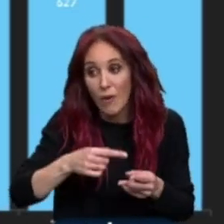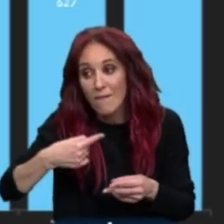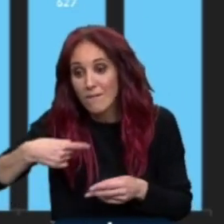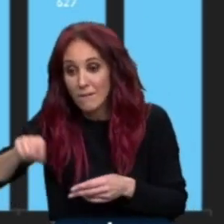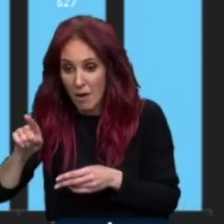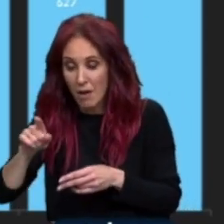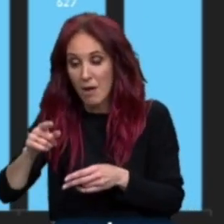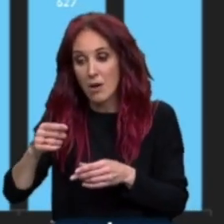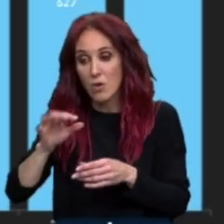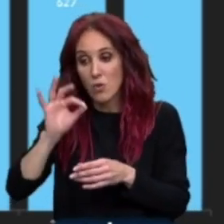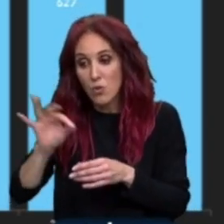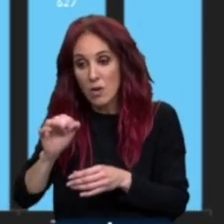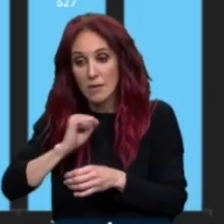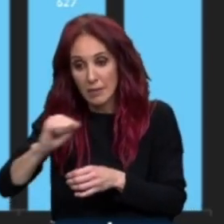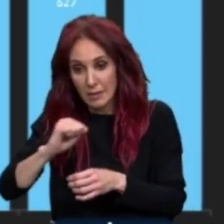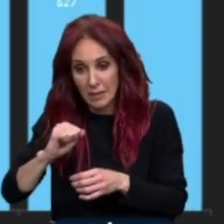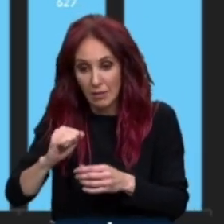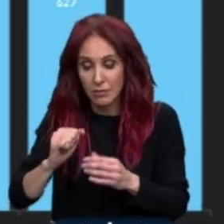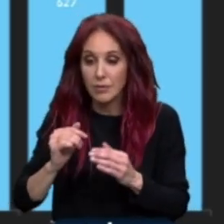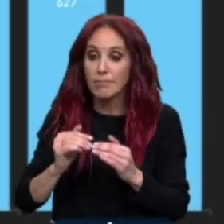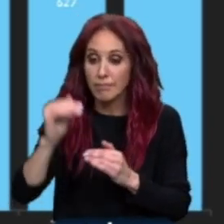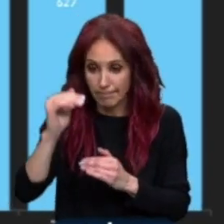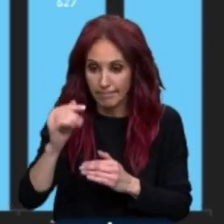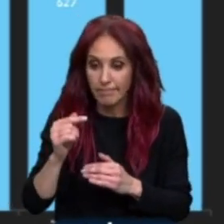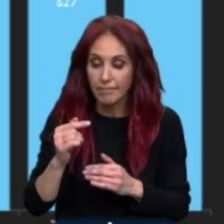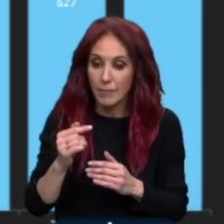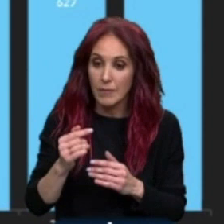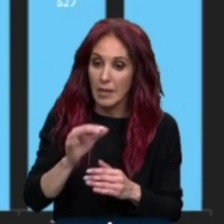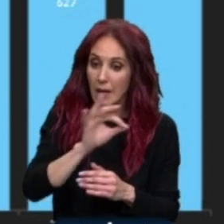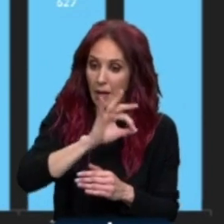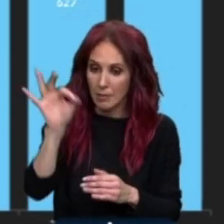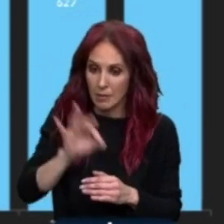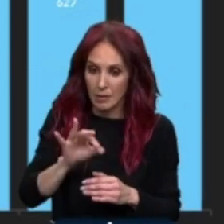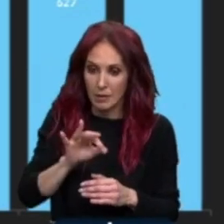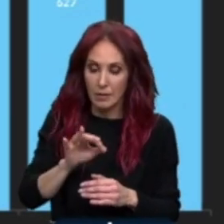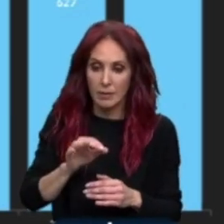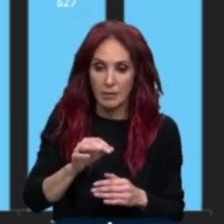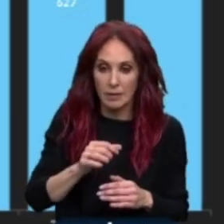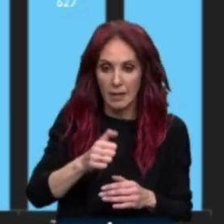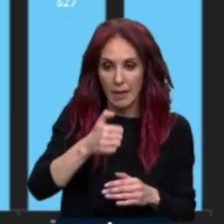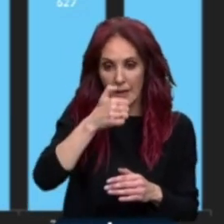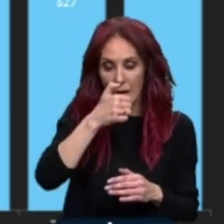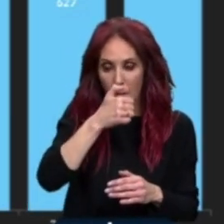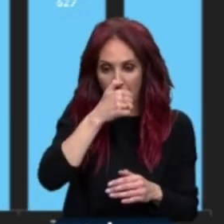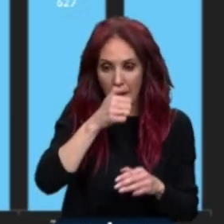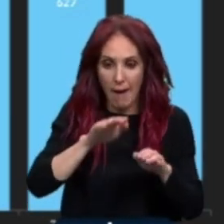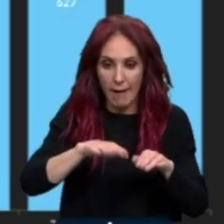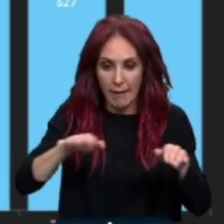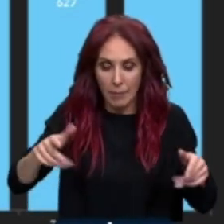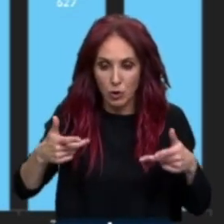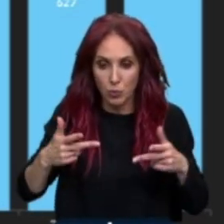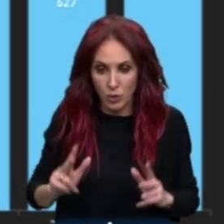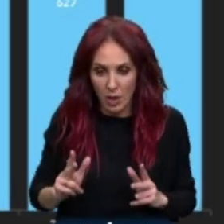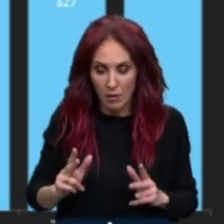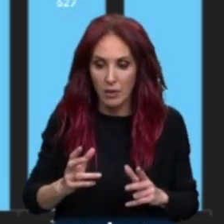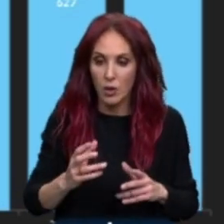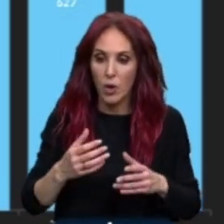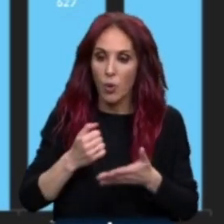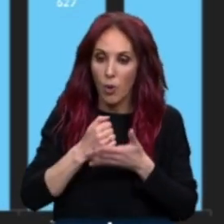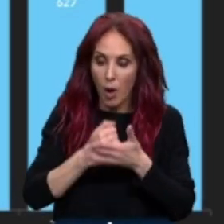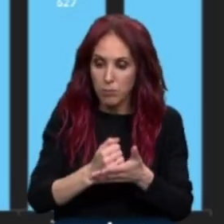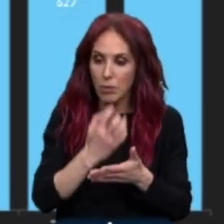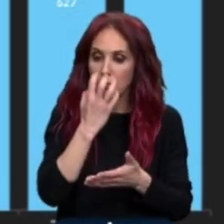intensivos. A idade aqui é muito superior. A taxa de ocupação das camas disponíveis com suporte respiratório e